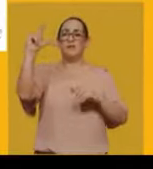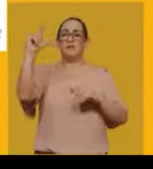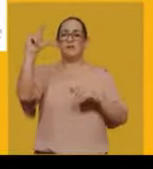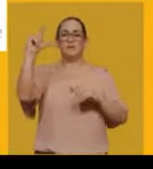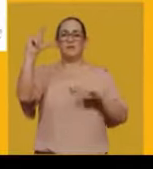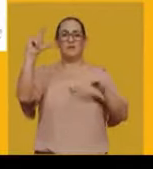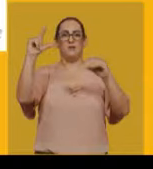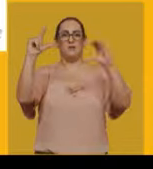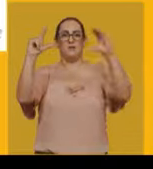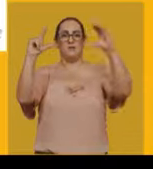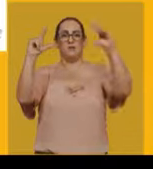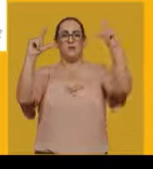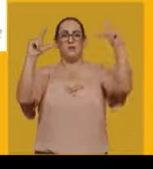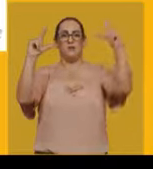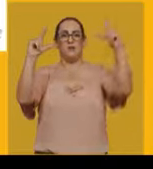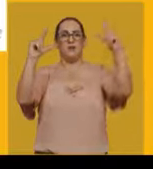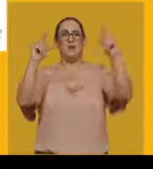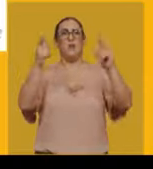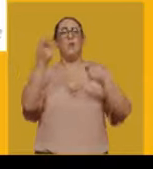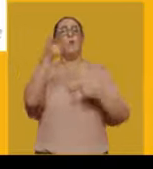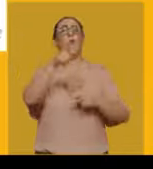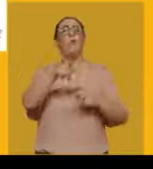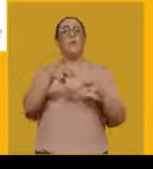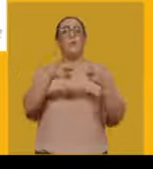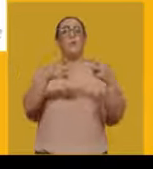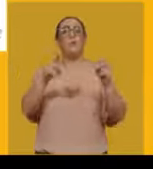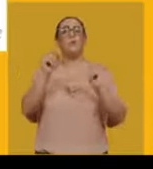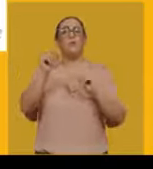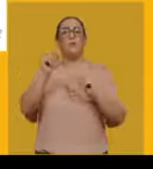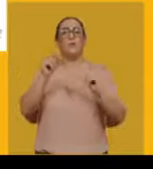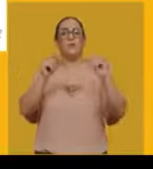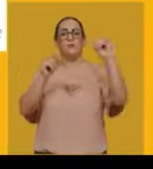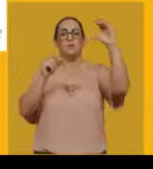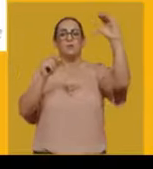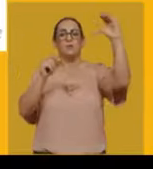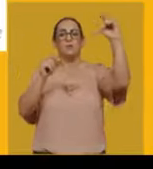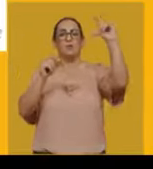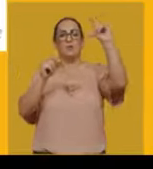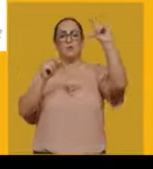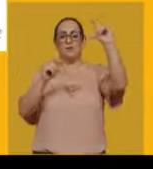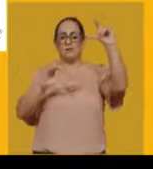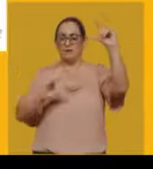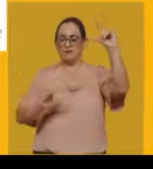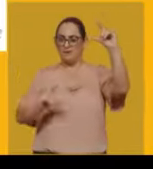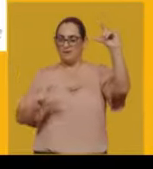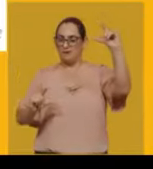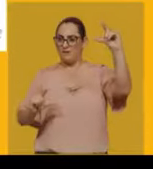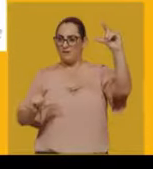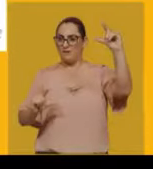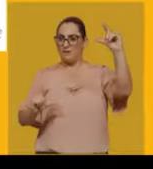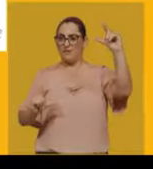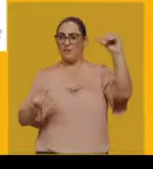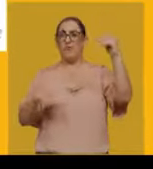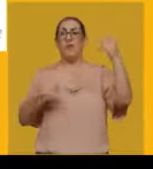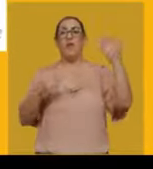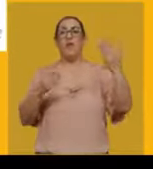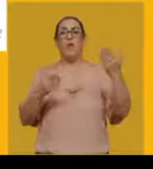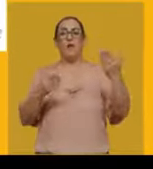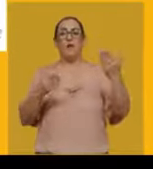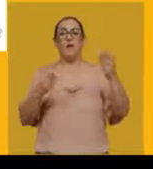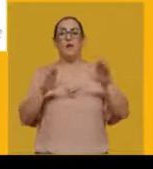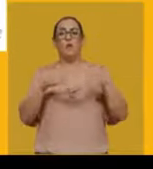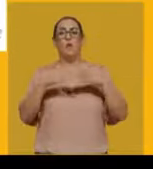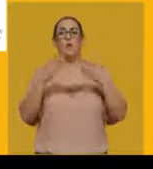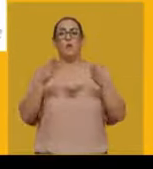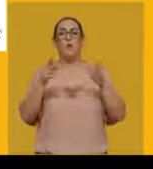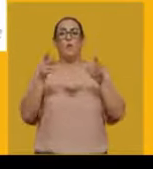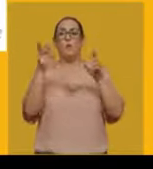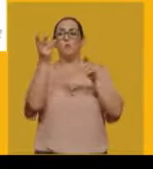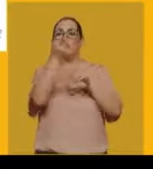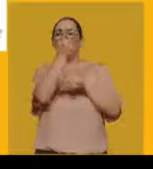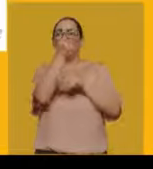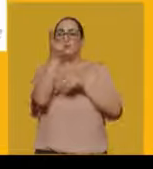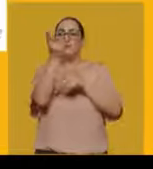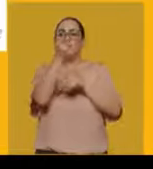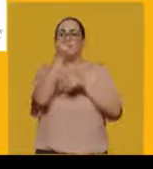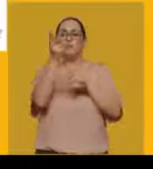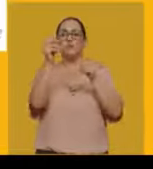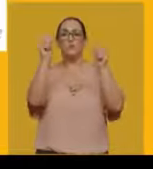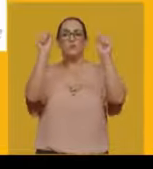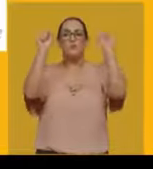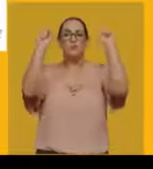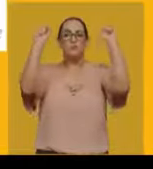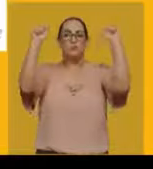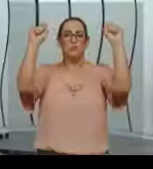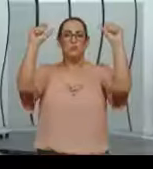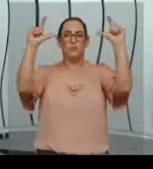ok? Então, quando os Cls estão juntos, ou seja, quando essa posição deles estão juntos, observe